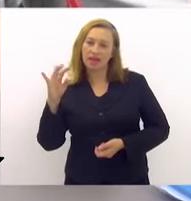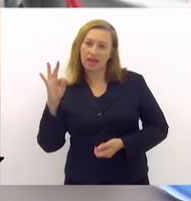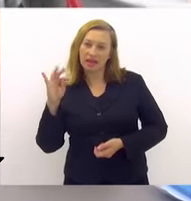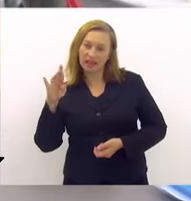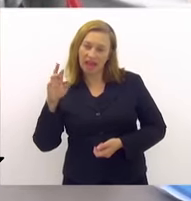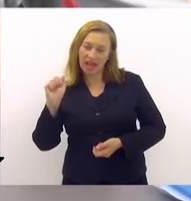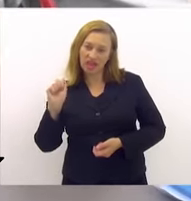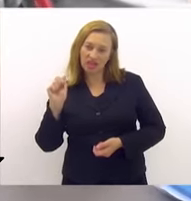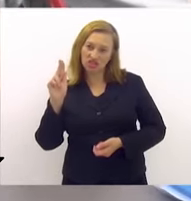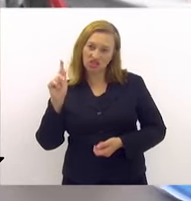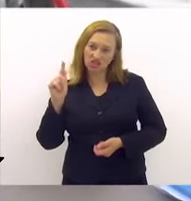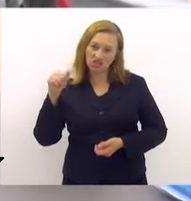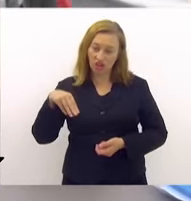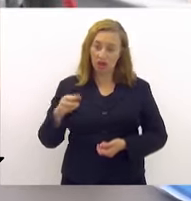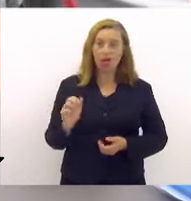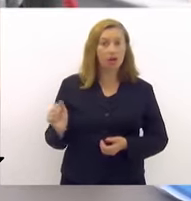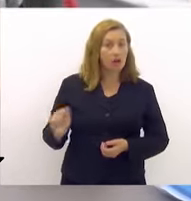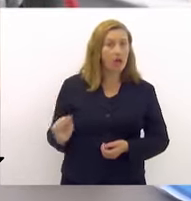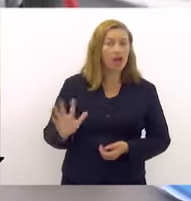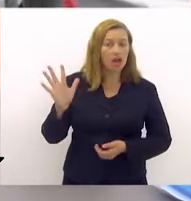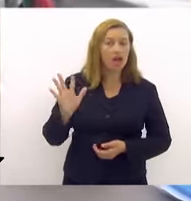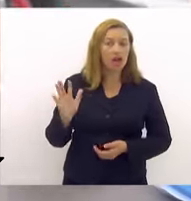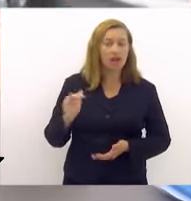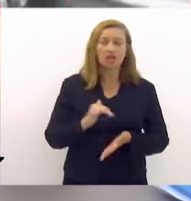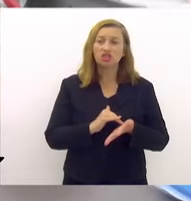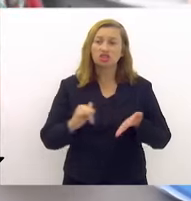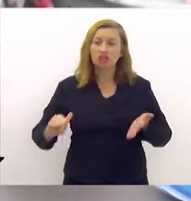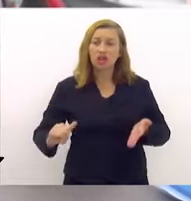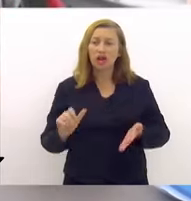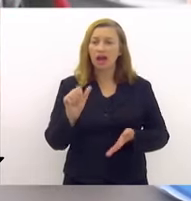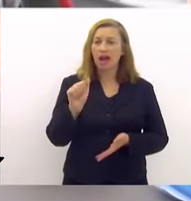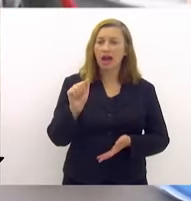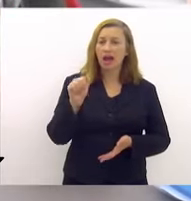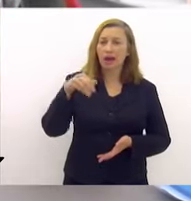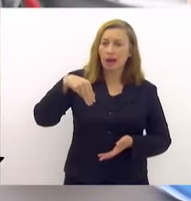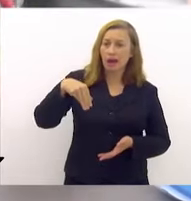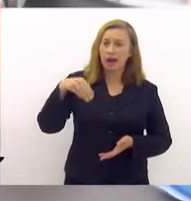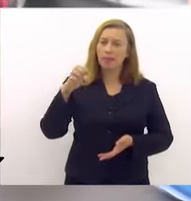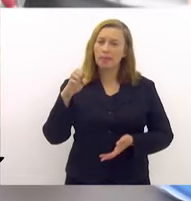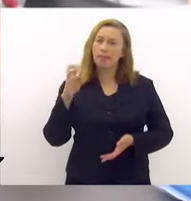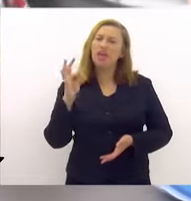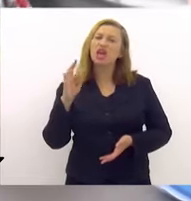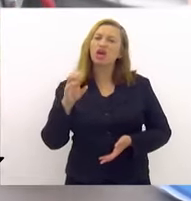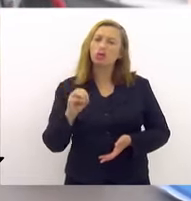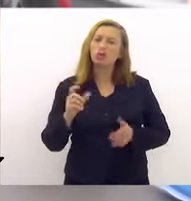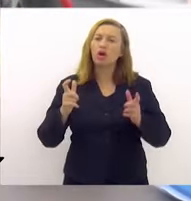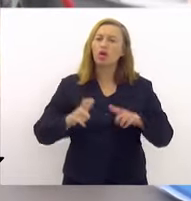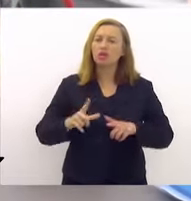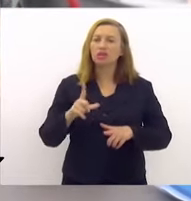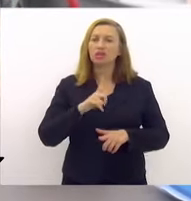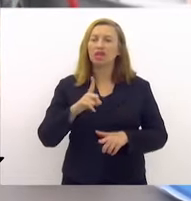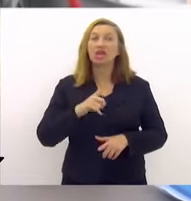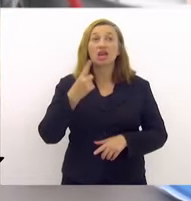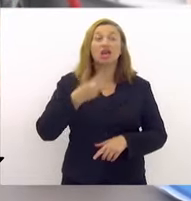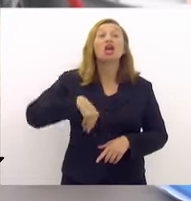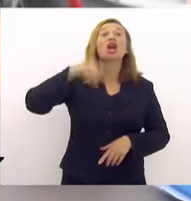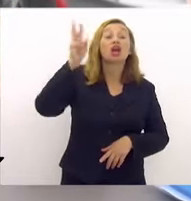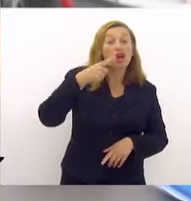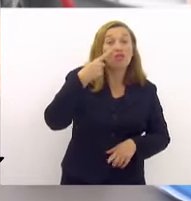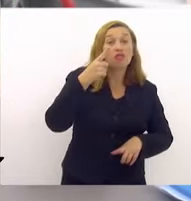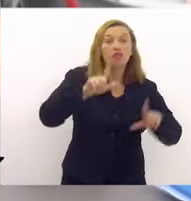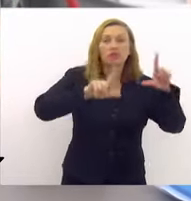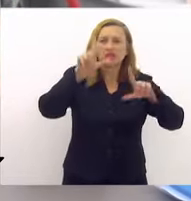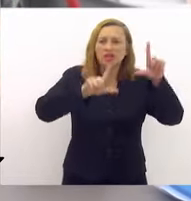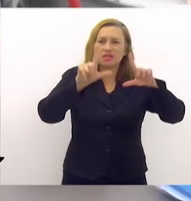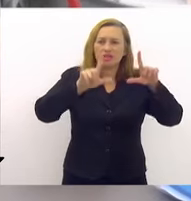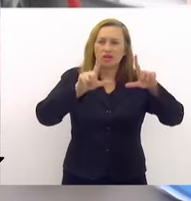cara, que é tirar o amianto onde ele já lá está. Quem já viu na televisão, nos Estados Unidos, as pessoas